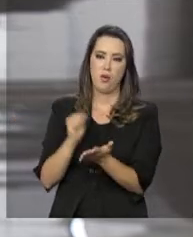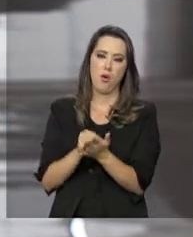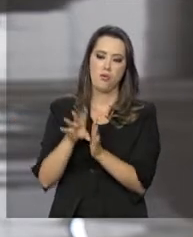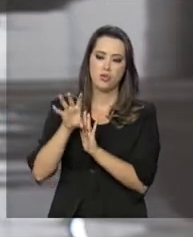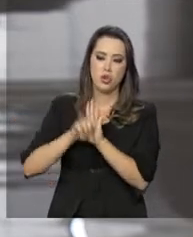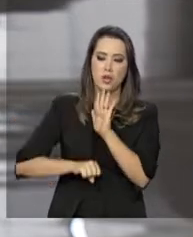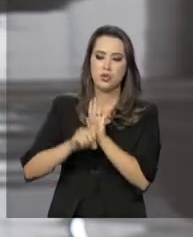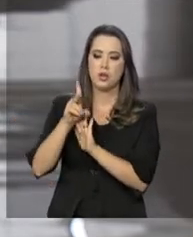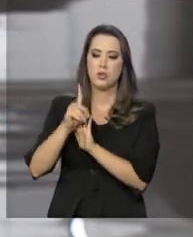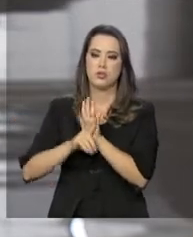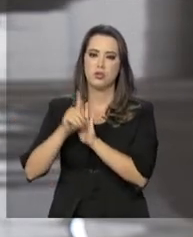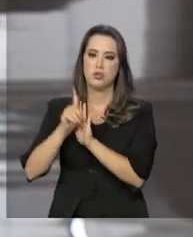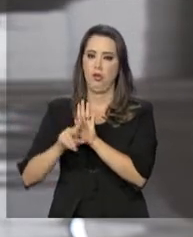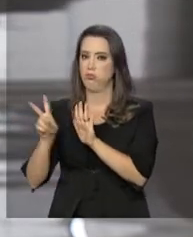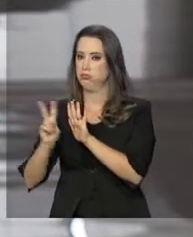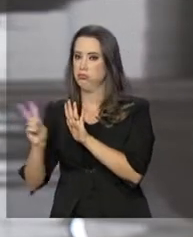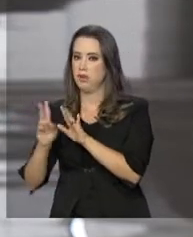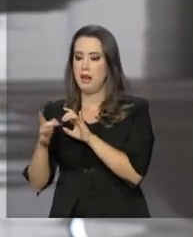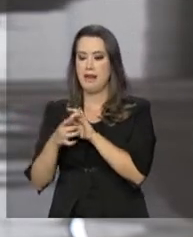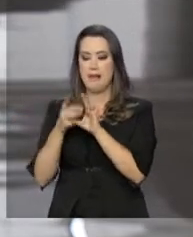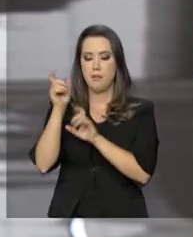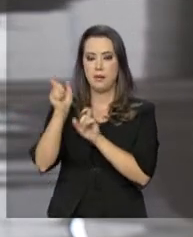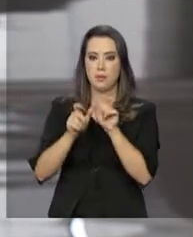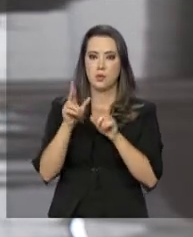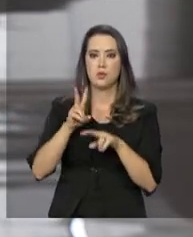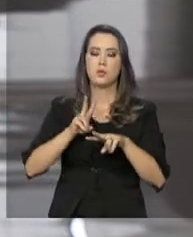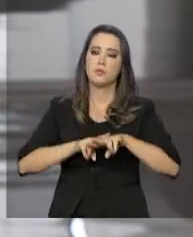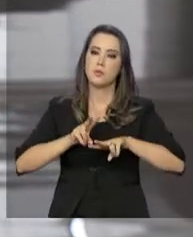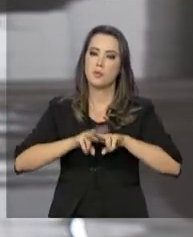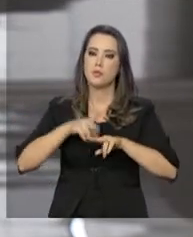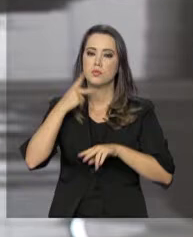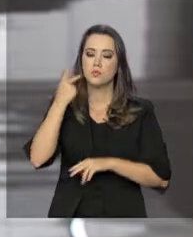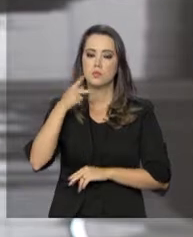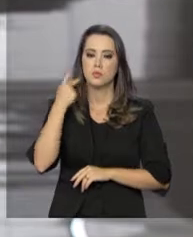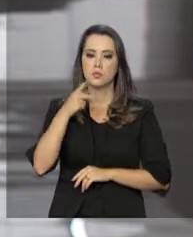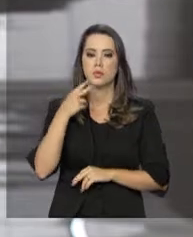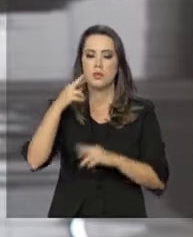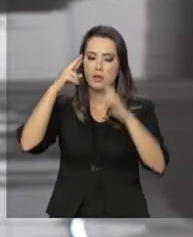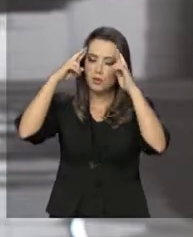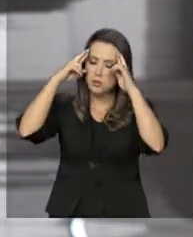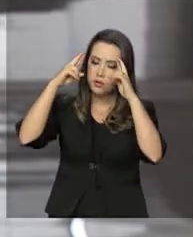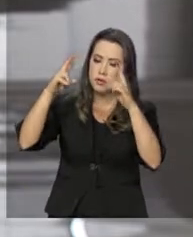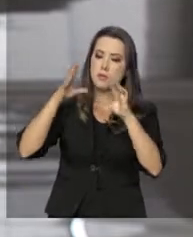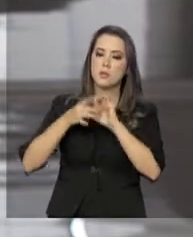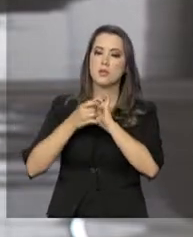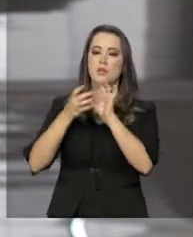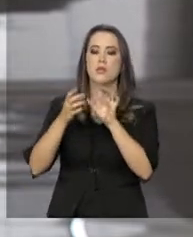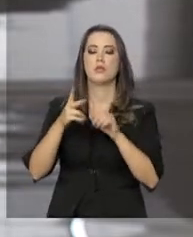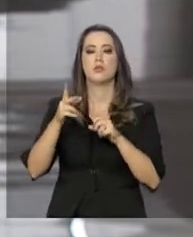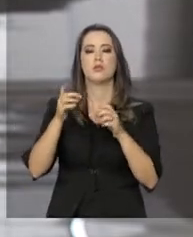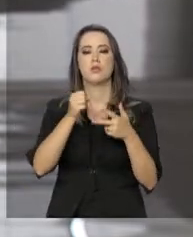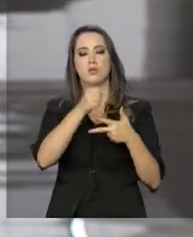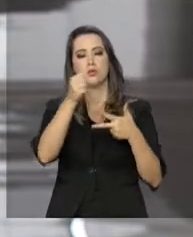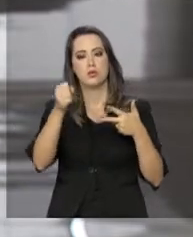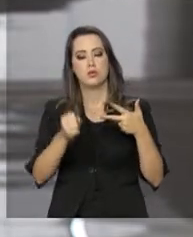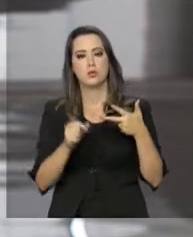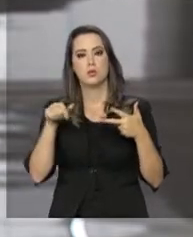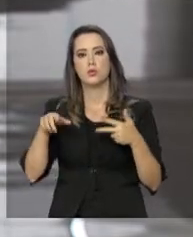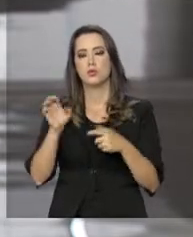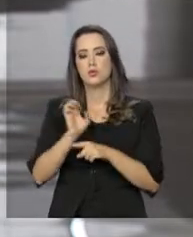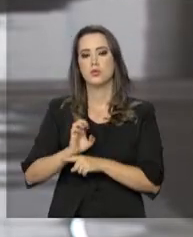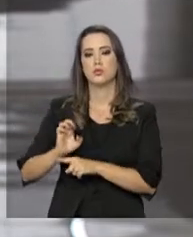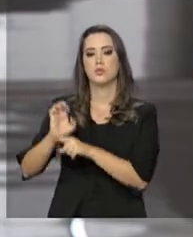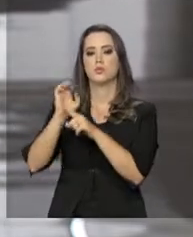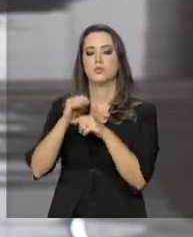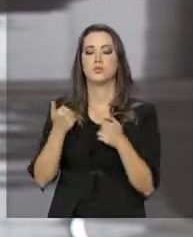direitos humanos no país liberto em presos políticos e respeitem a autonomia dos poderes de estado do